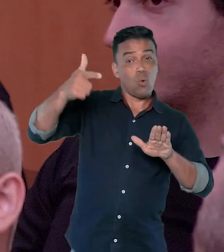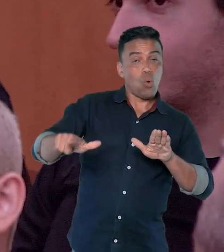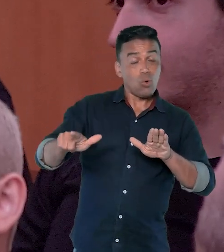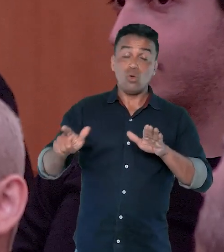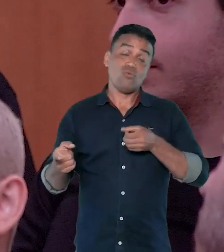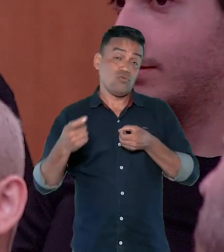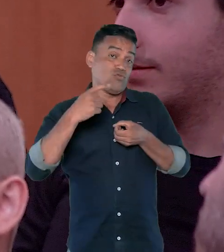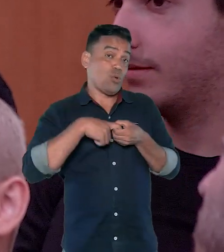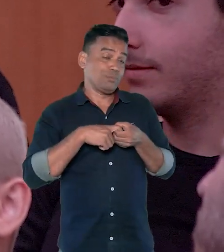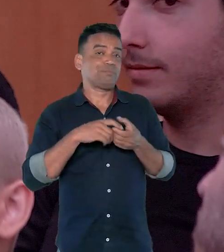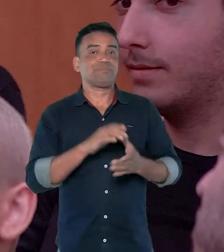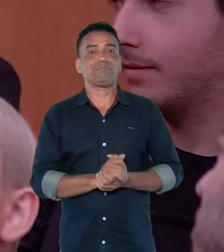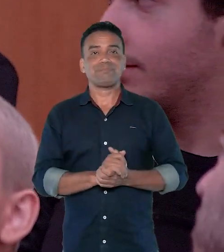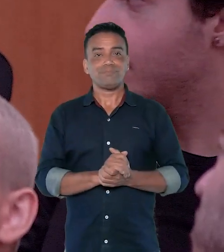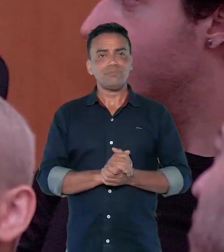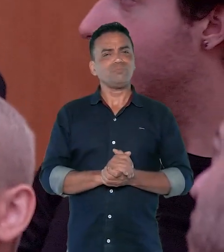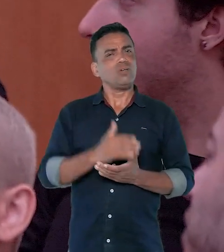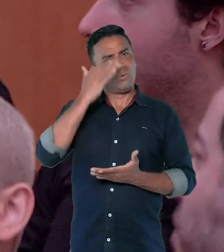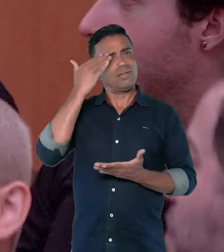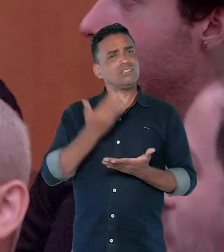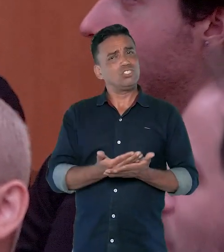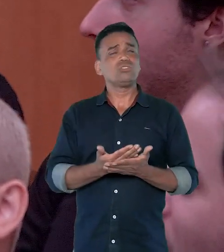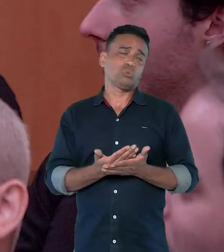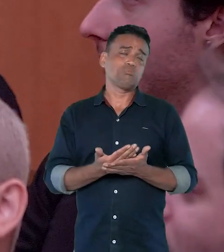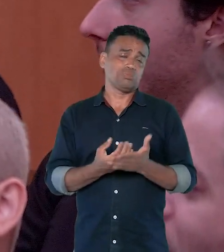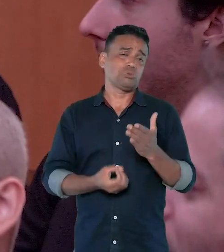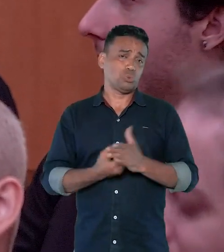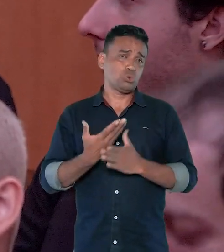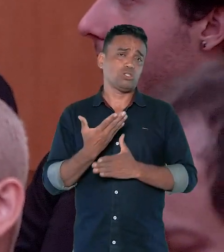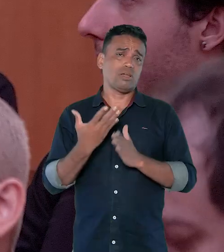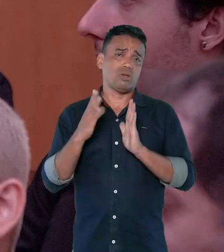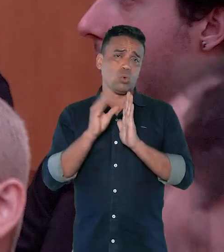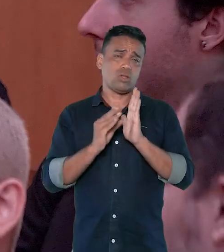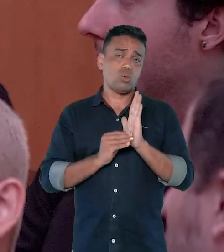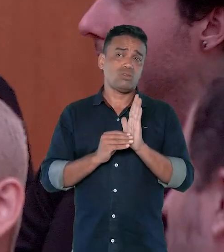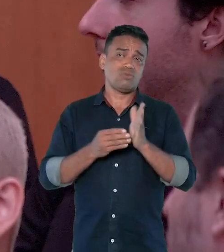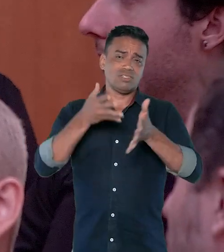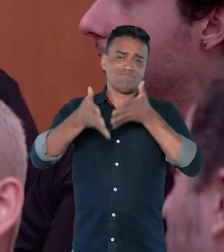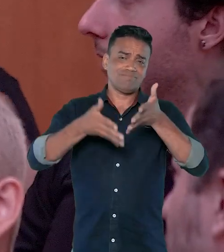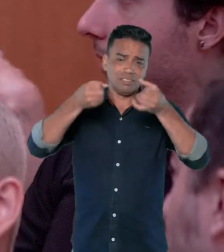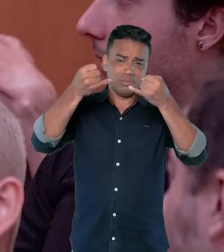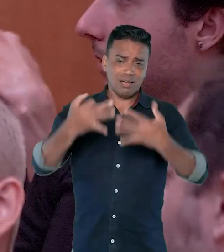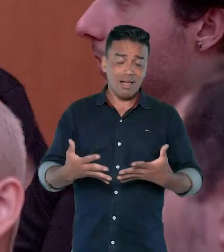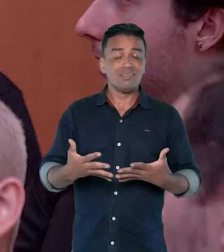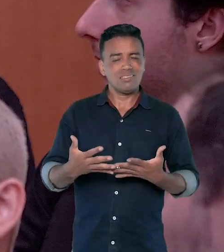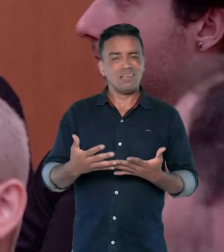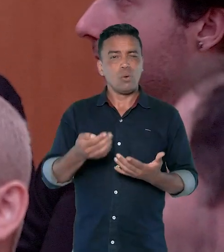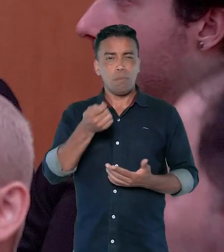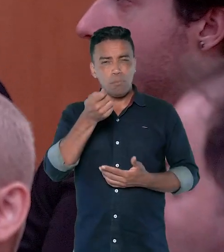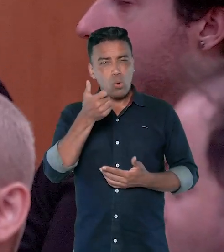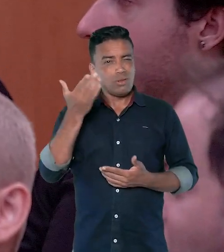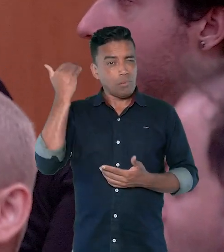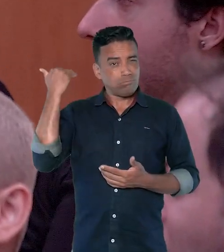volte também, atravesse, porque eu acredito que forma é conteúdo. Mas eu queria que você falasse um pouco sobre o seu trabalho. Assim, eu tive recentemente o prazer